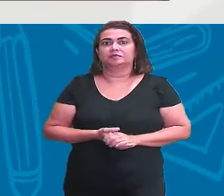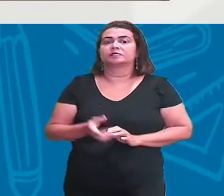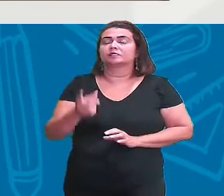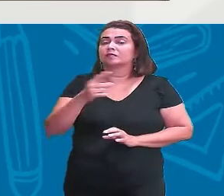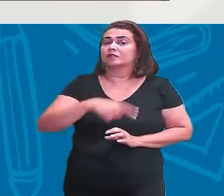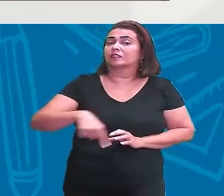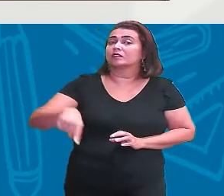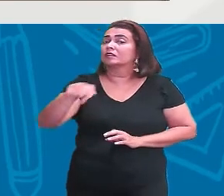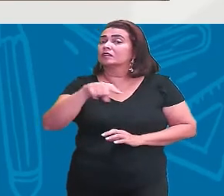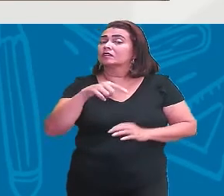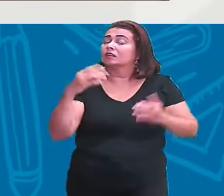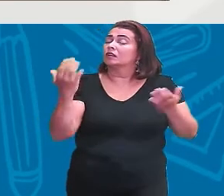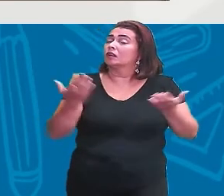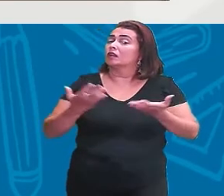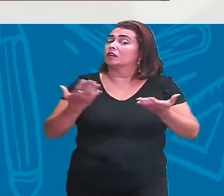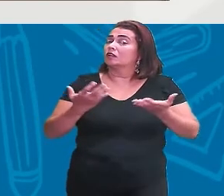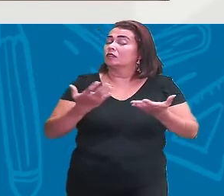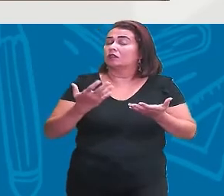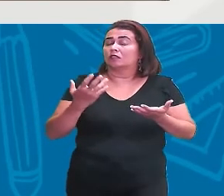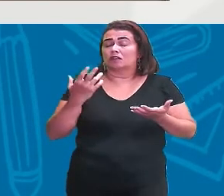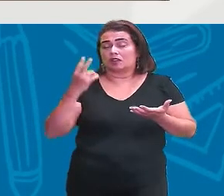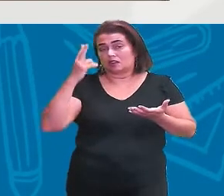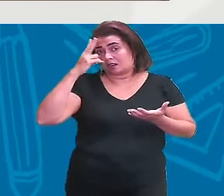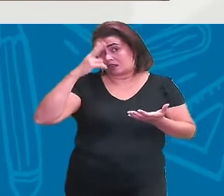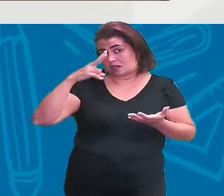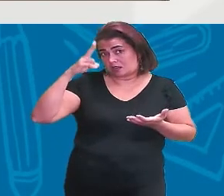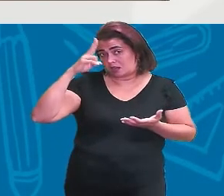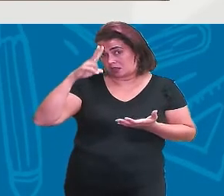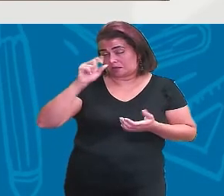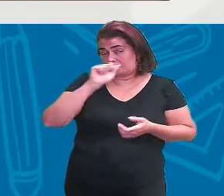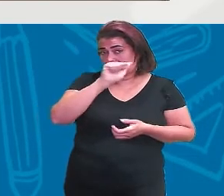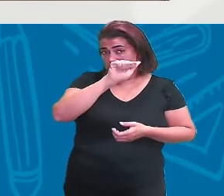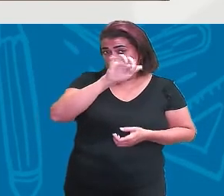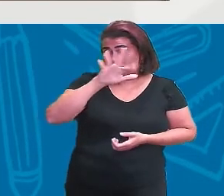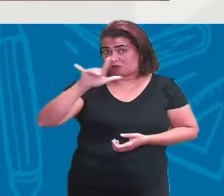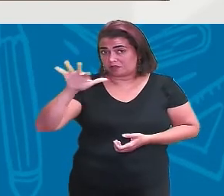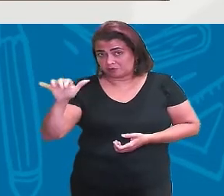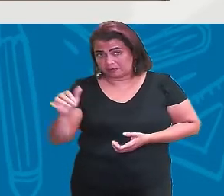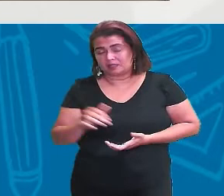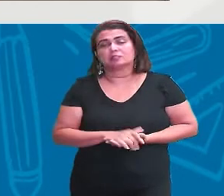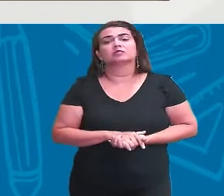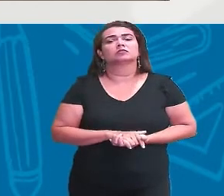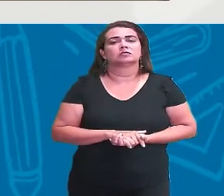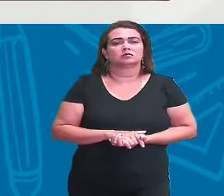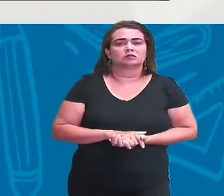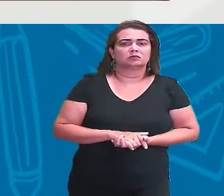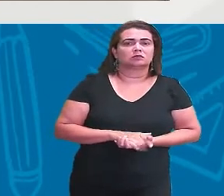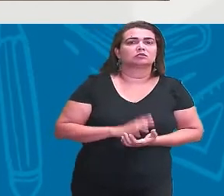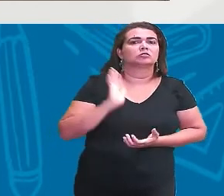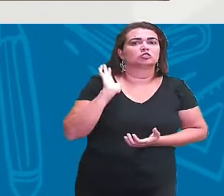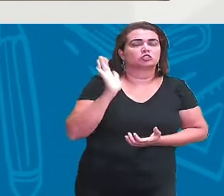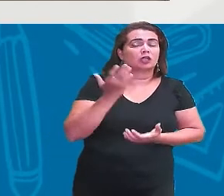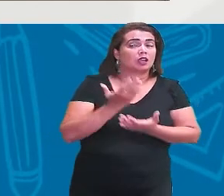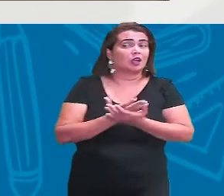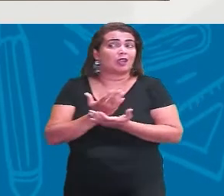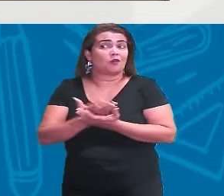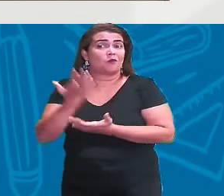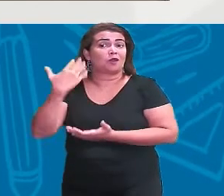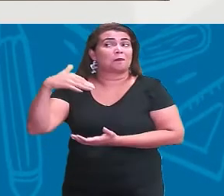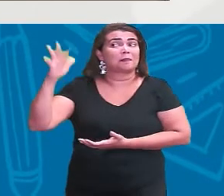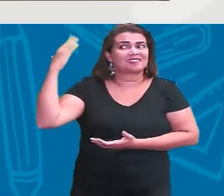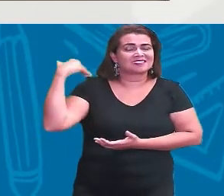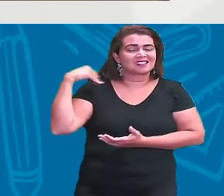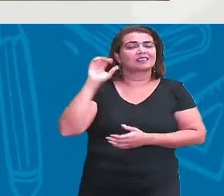gente vai agora ver e relembrar o nosso alfabeto, né? O alfabeto que a gente viu na aula